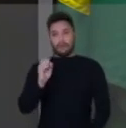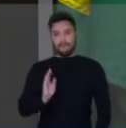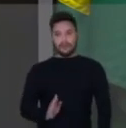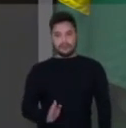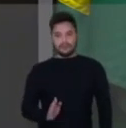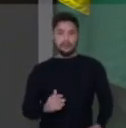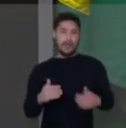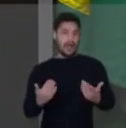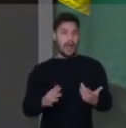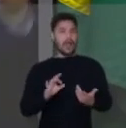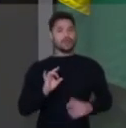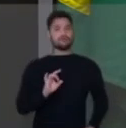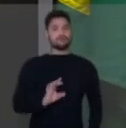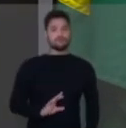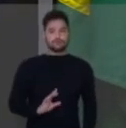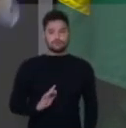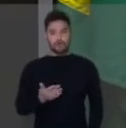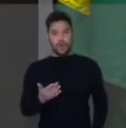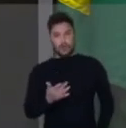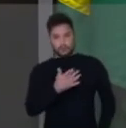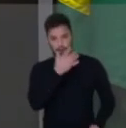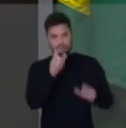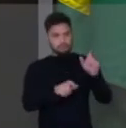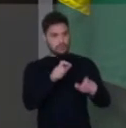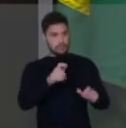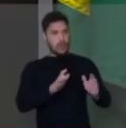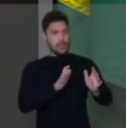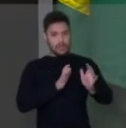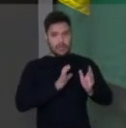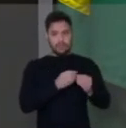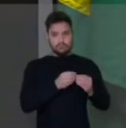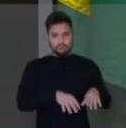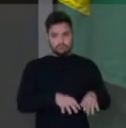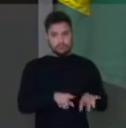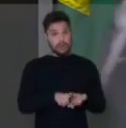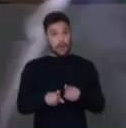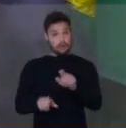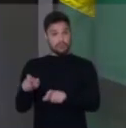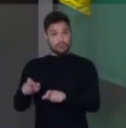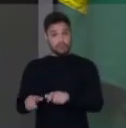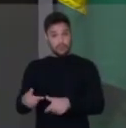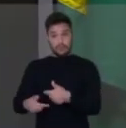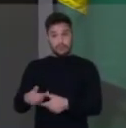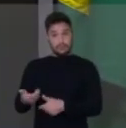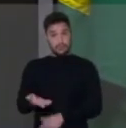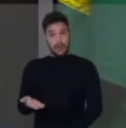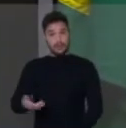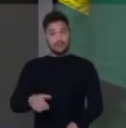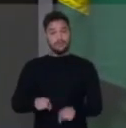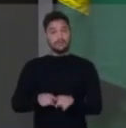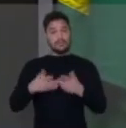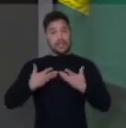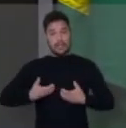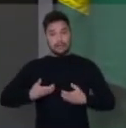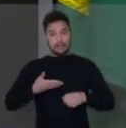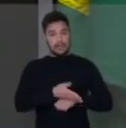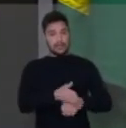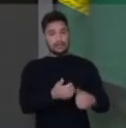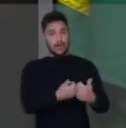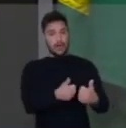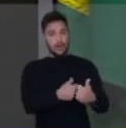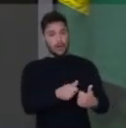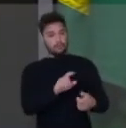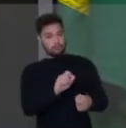classe, digamos, mais rica que é afetada, não. A pessoa, o trabalhador, não aguenta mais, tem que pegar um ônibus e o ônibus está todo